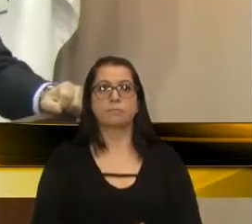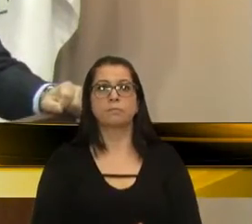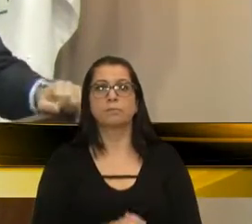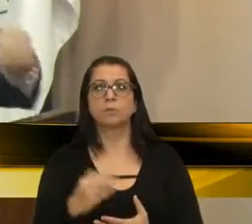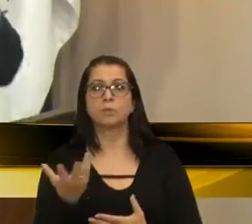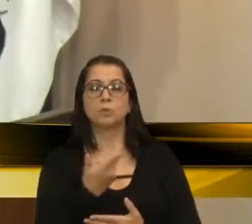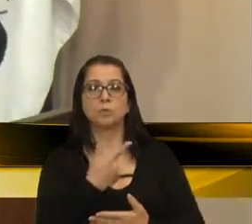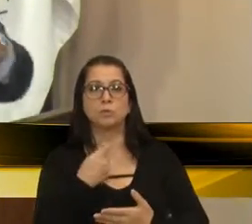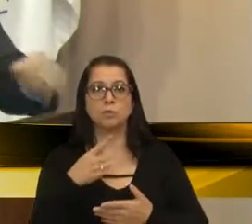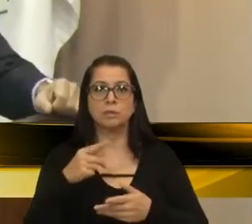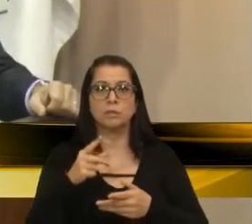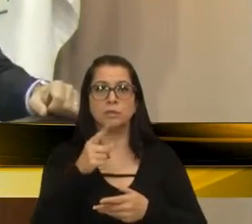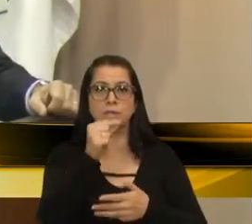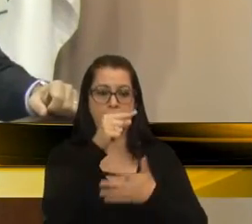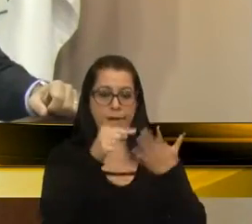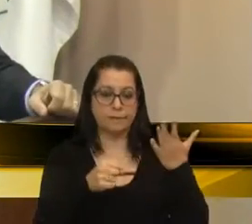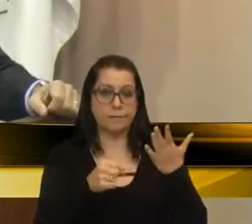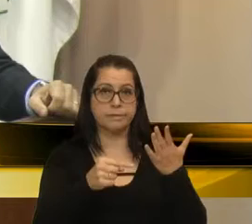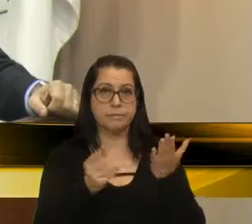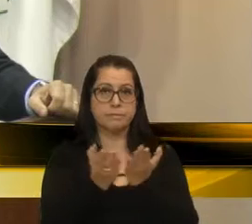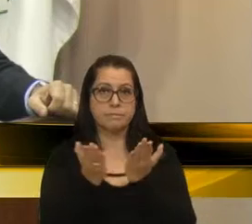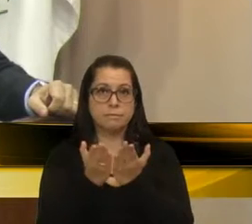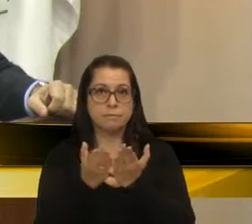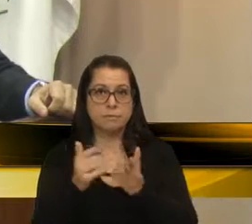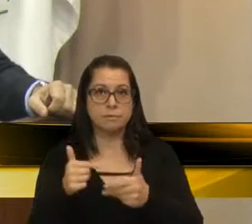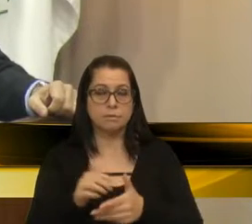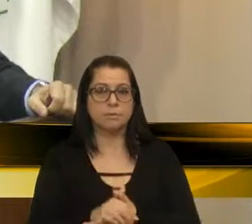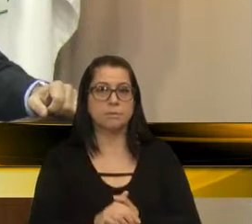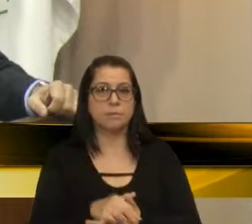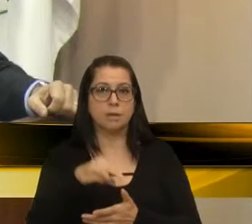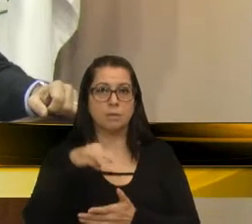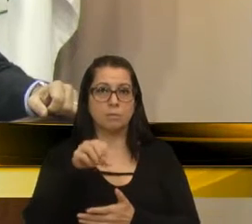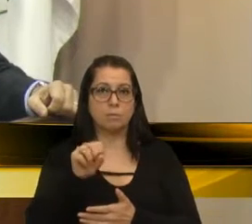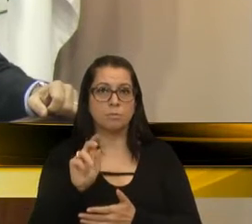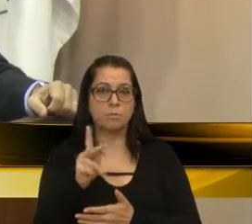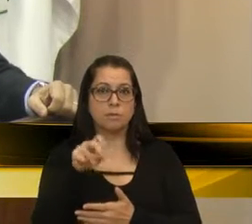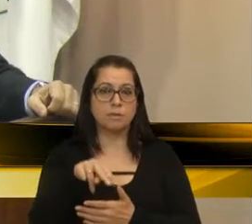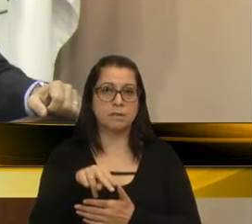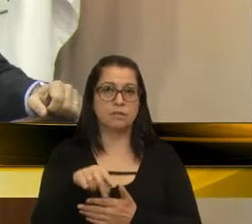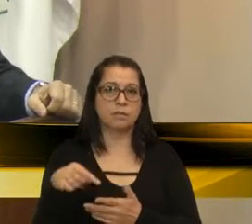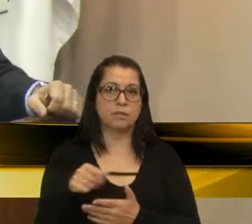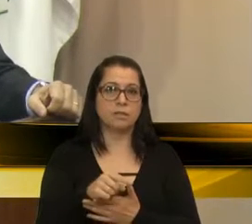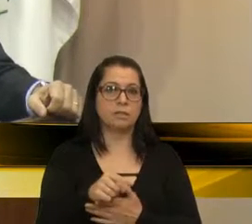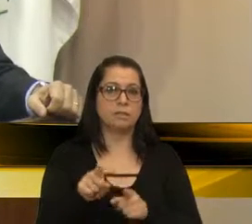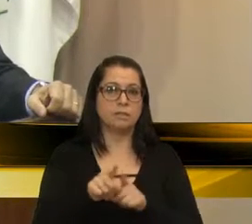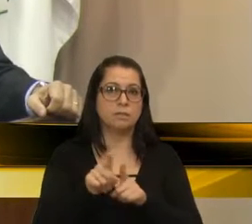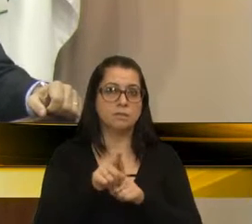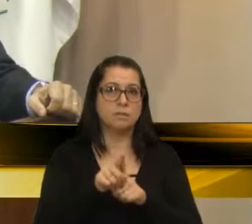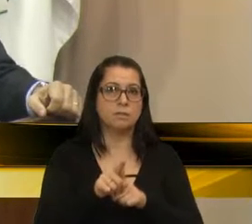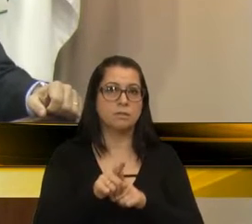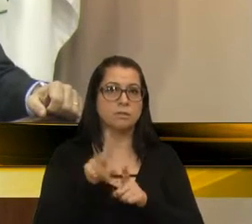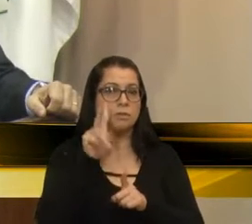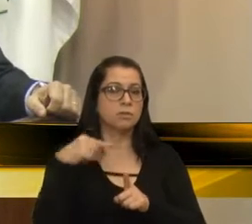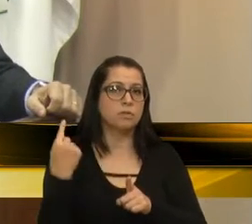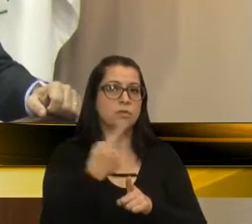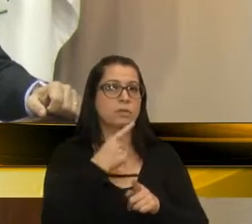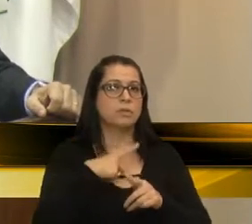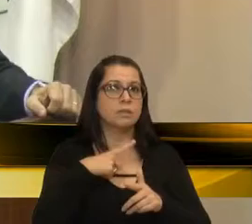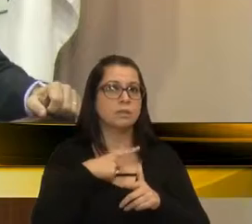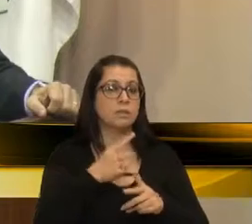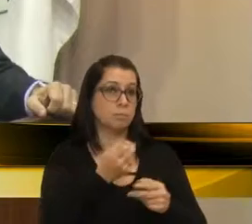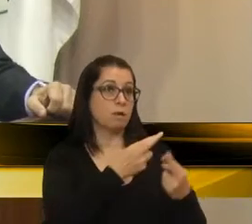vamos nos debruçar essas 10 caixas. Entendo que nós vamos ter um trabalho, Mosquen, realmente muito forte, pesado, porque nós temos uma